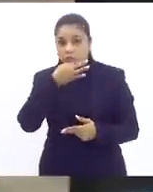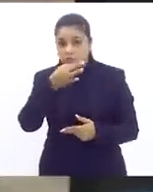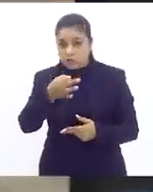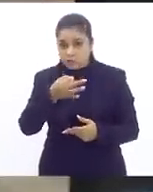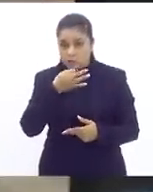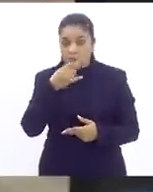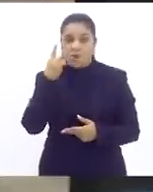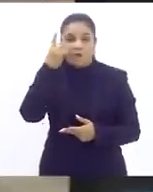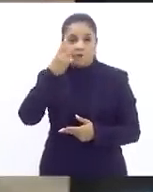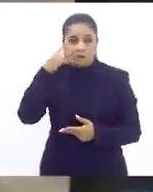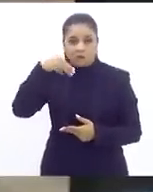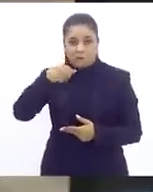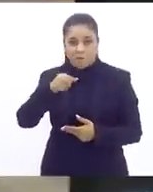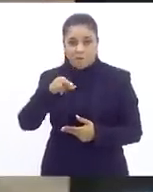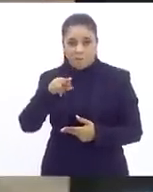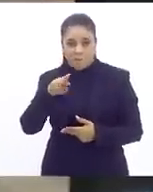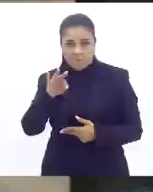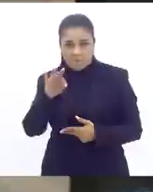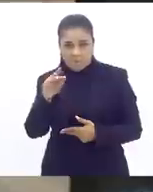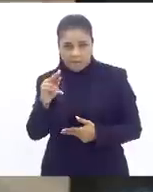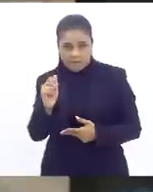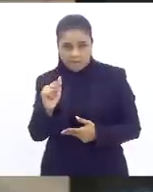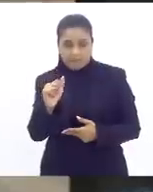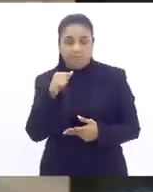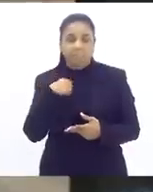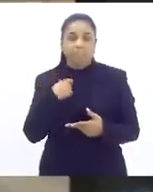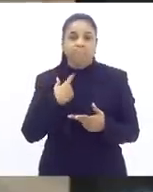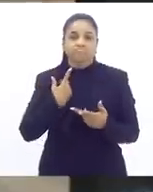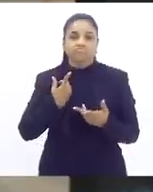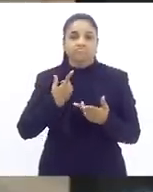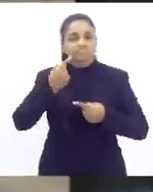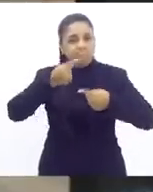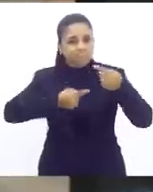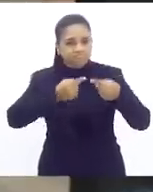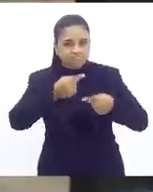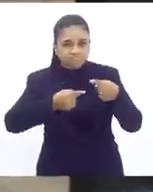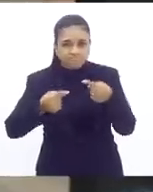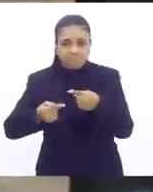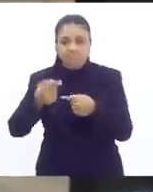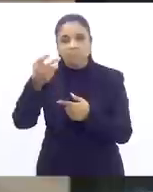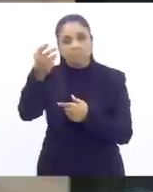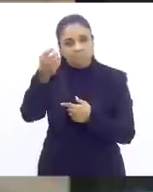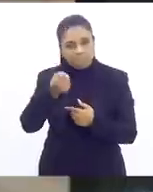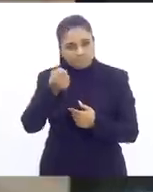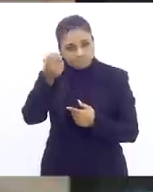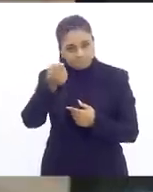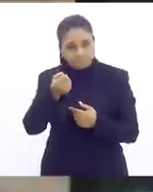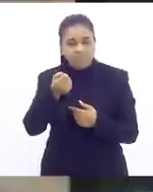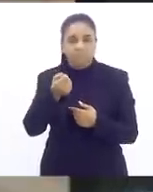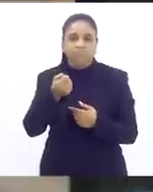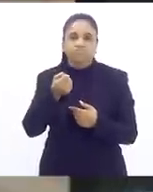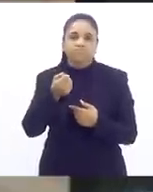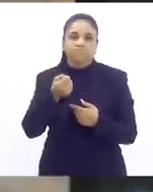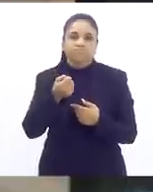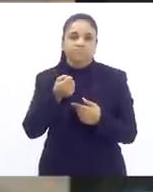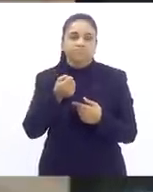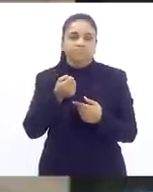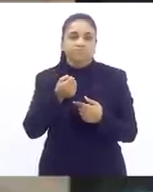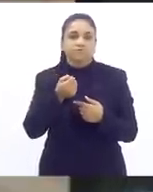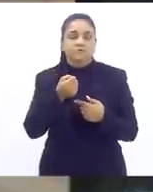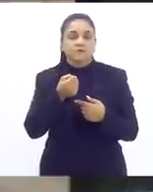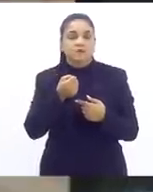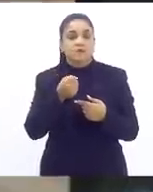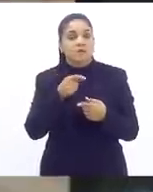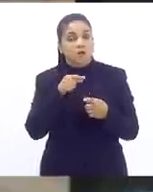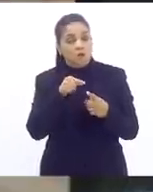deputada Marta Rocha que aprofundemos essa questão das pensões da revisão das pensões o problema que apontado